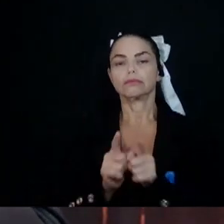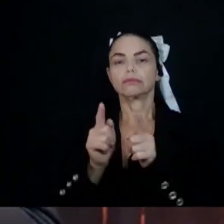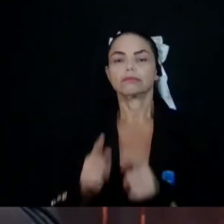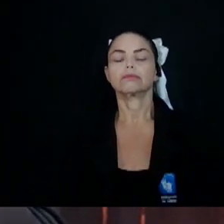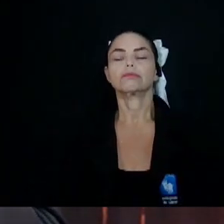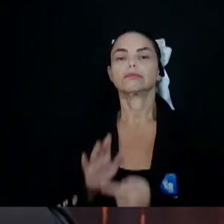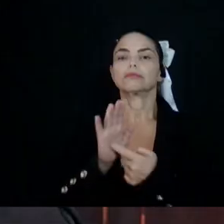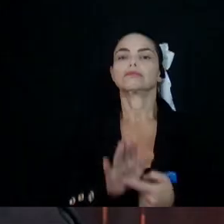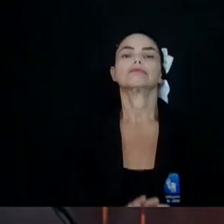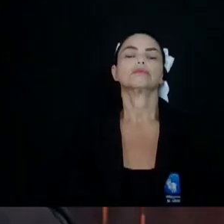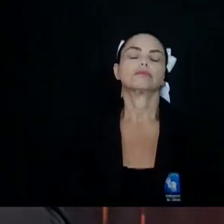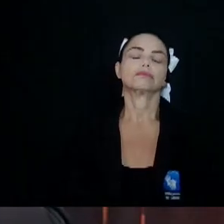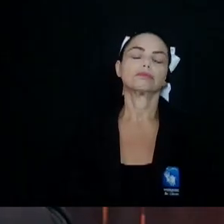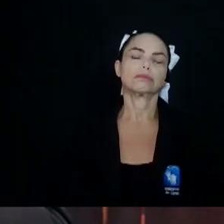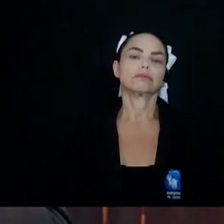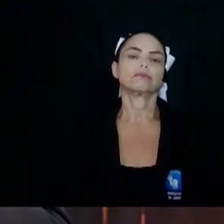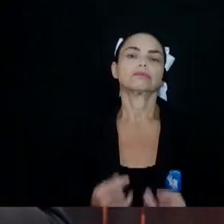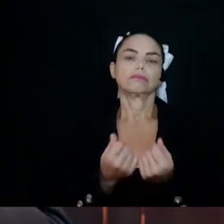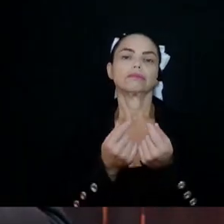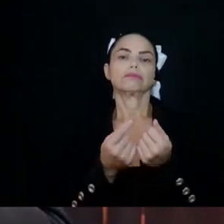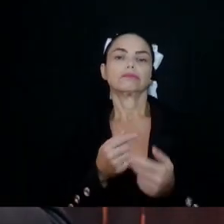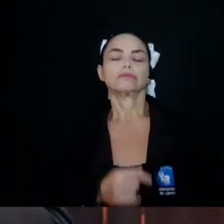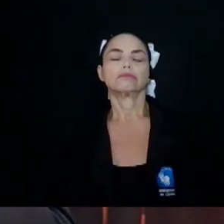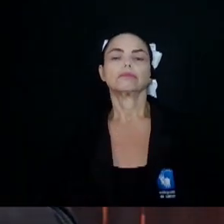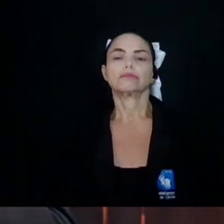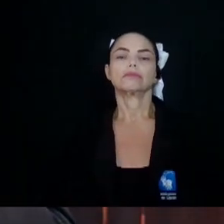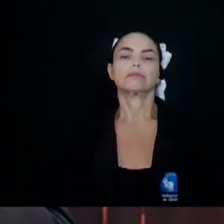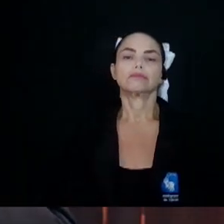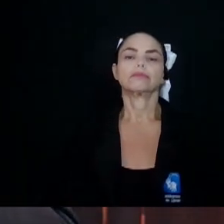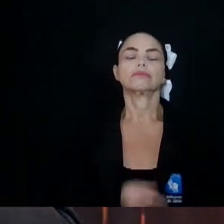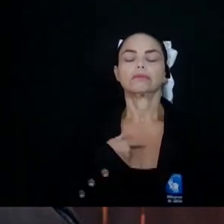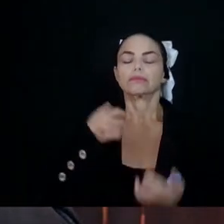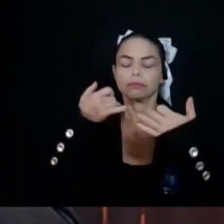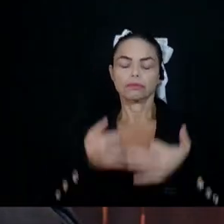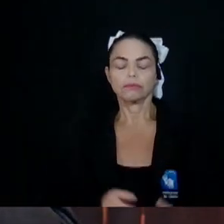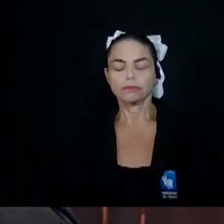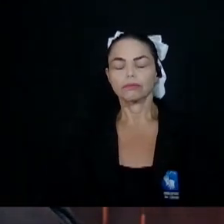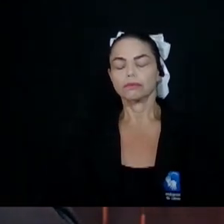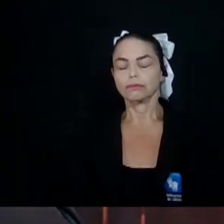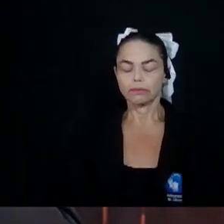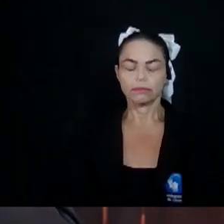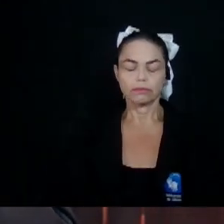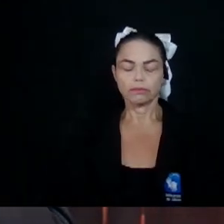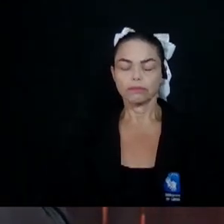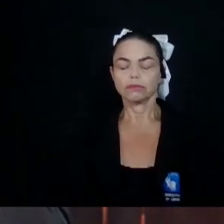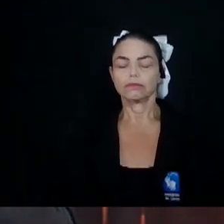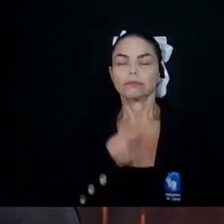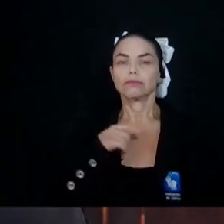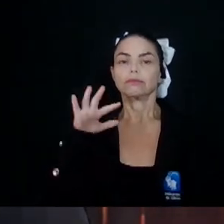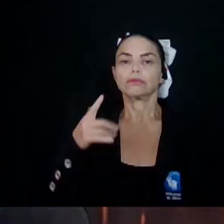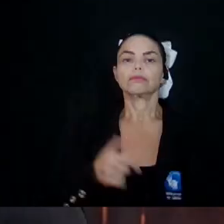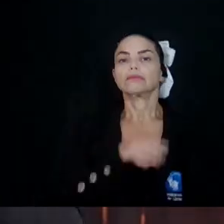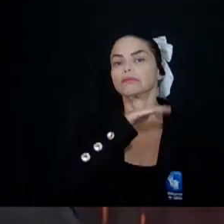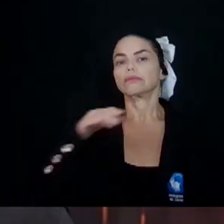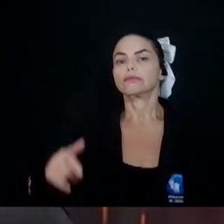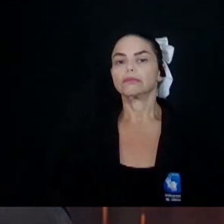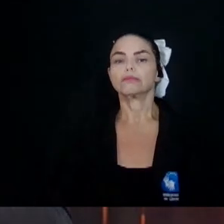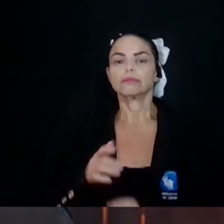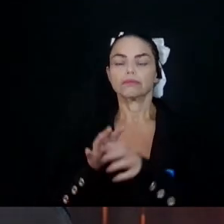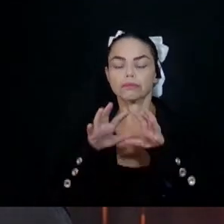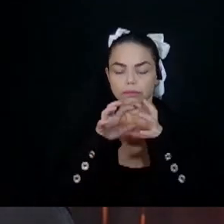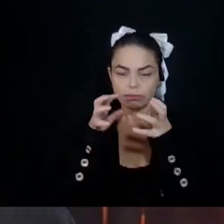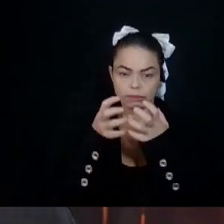daqueles algoritmos isso. que eu mencionei. Aham. Então, e o que acontece? A criança acaba entrando numa bolha de